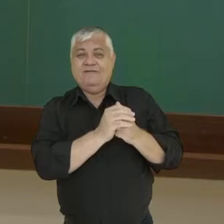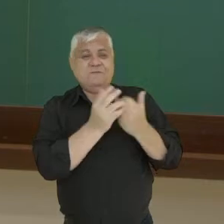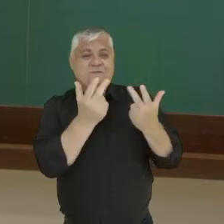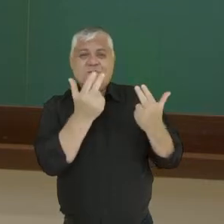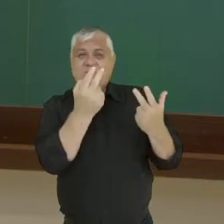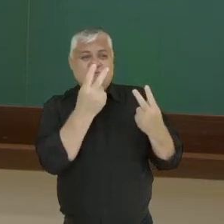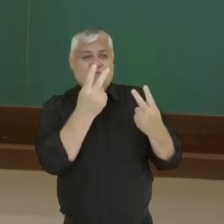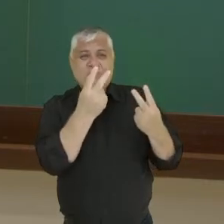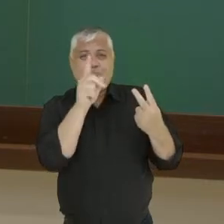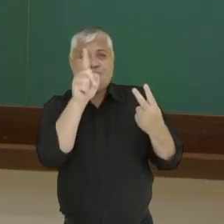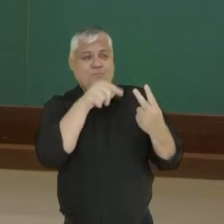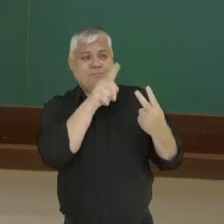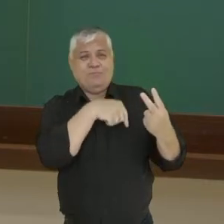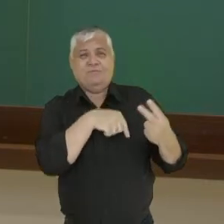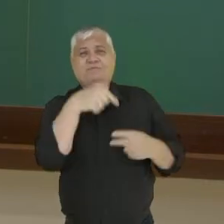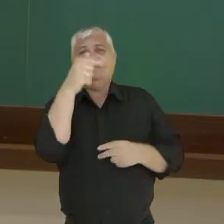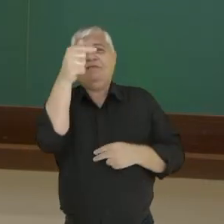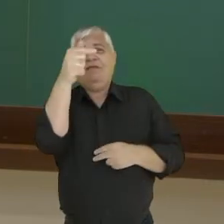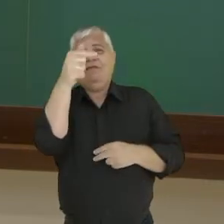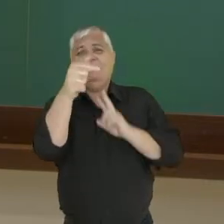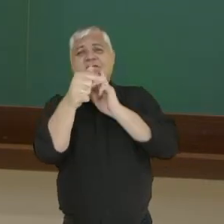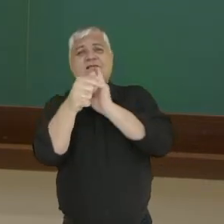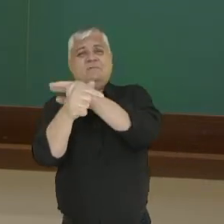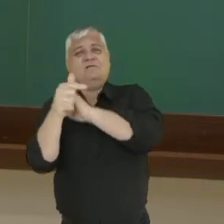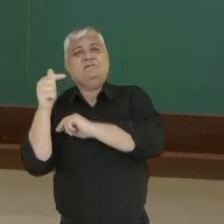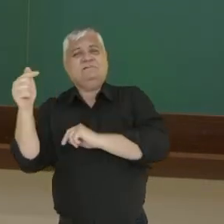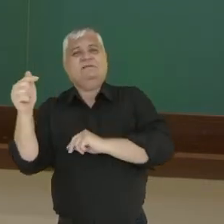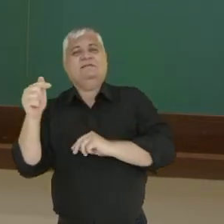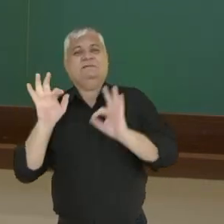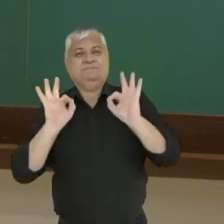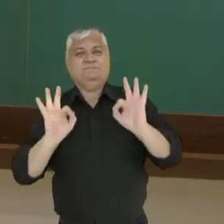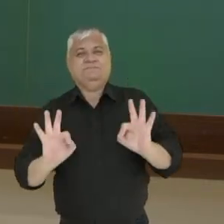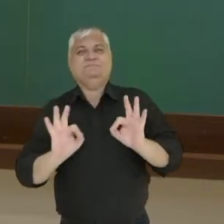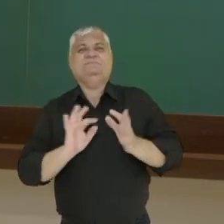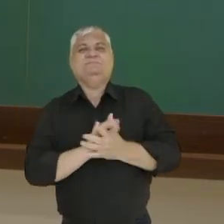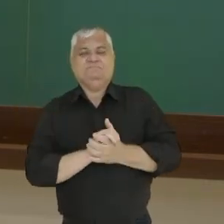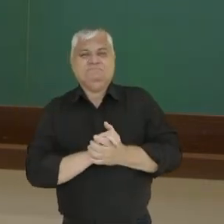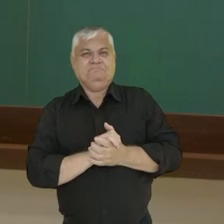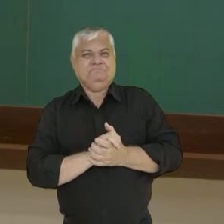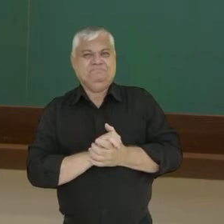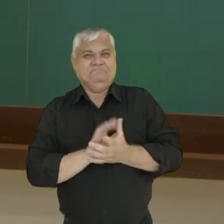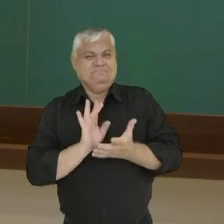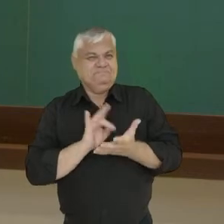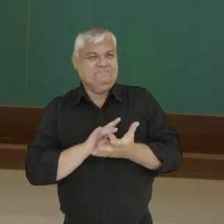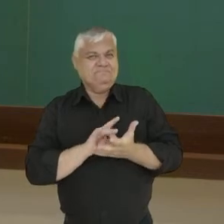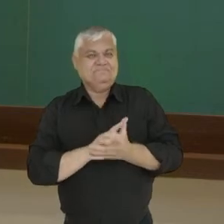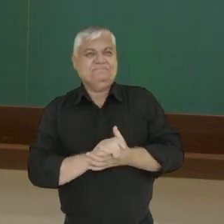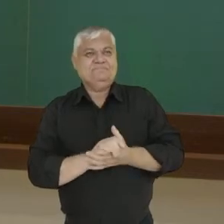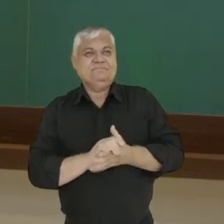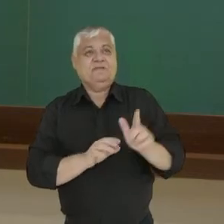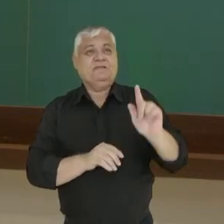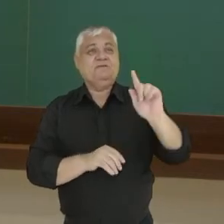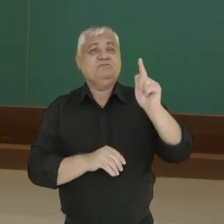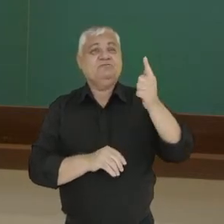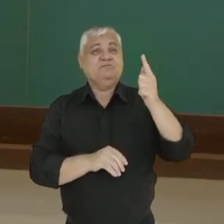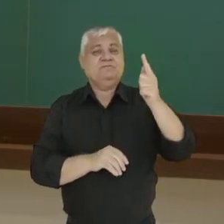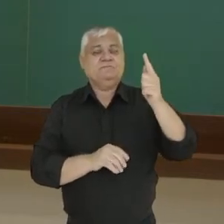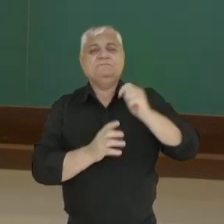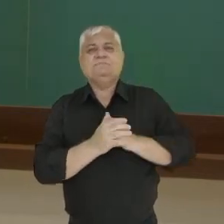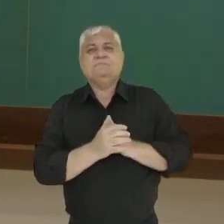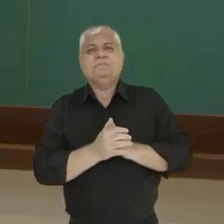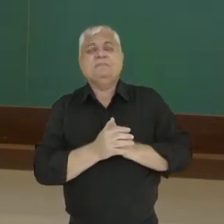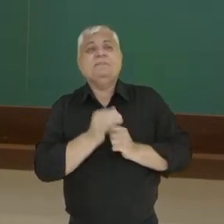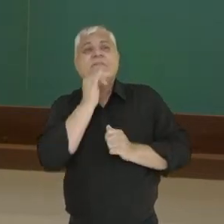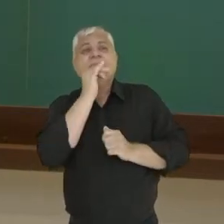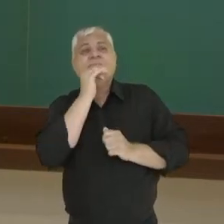mesma. Cortou, cortou, o resultado é o 7. Aí sim, verdadeiro. Letra G. A